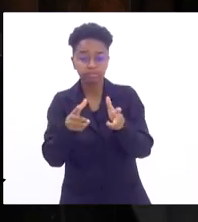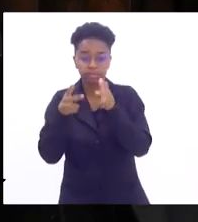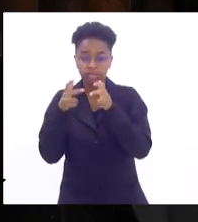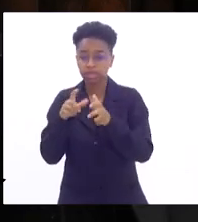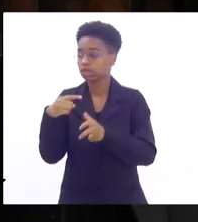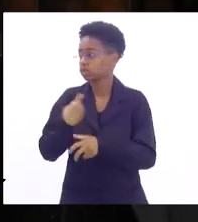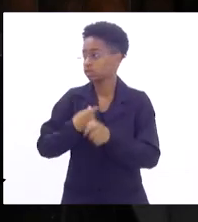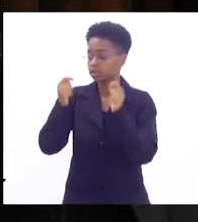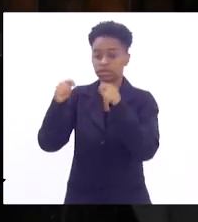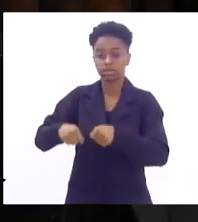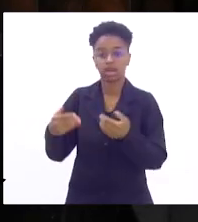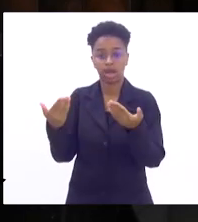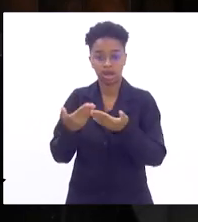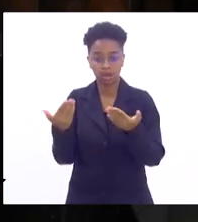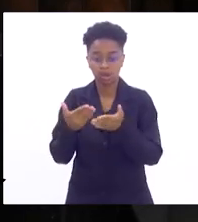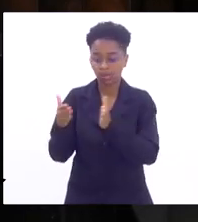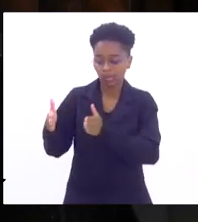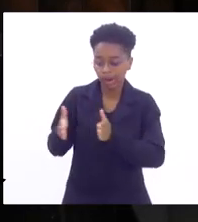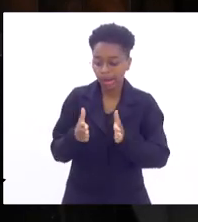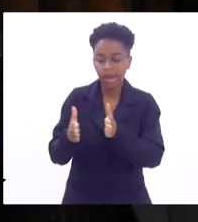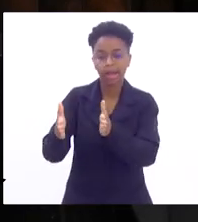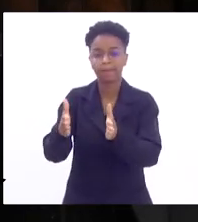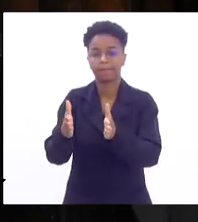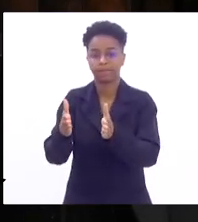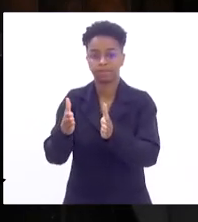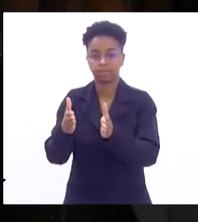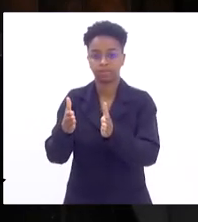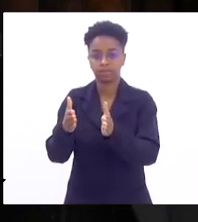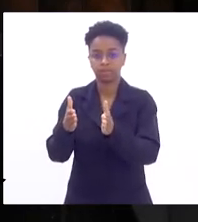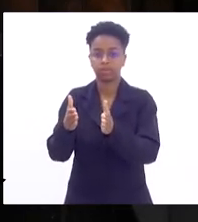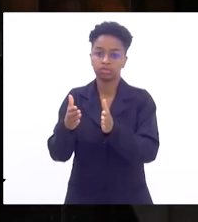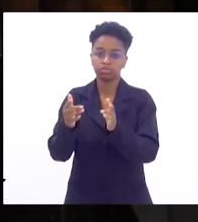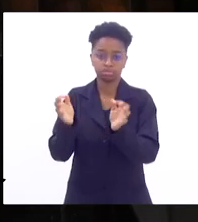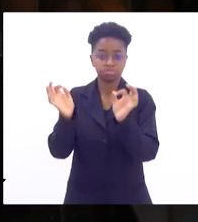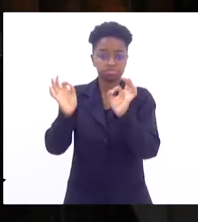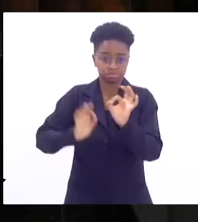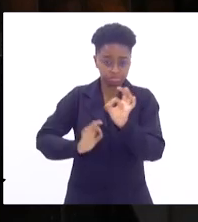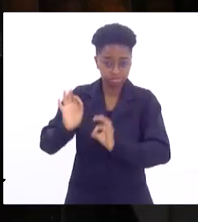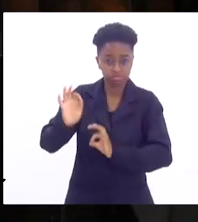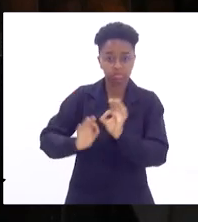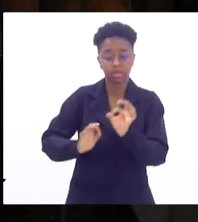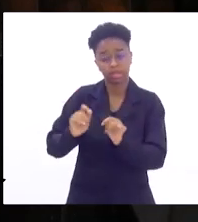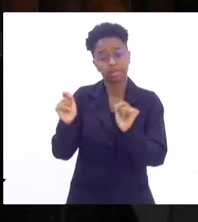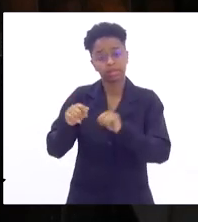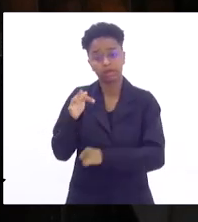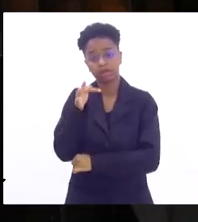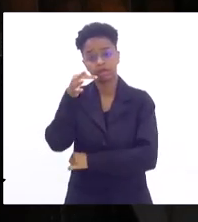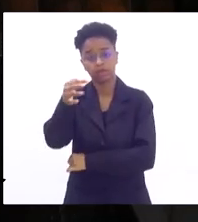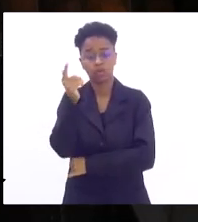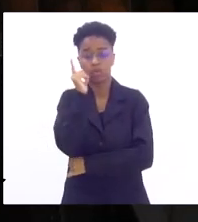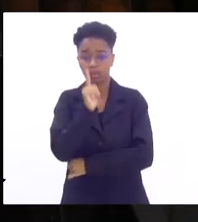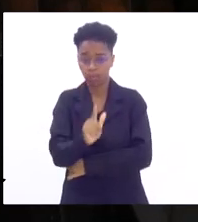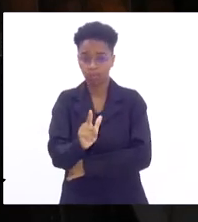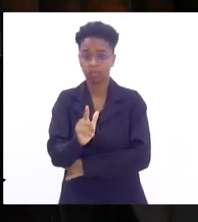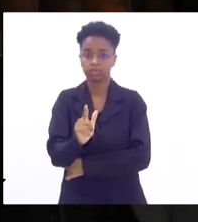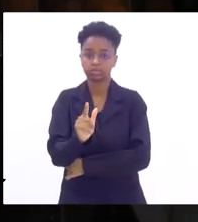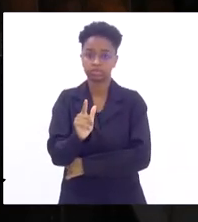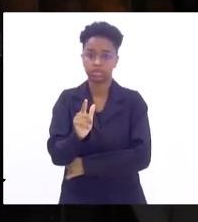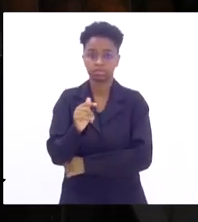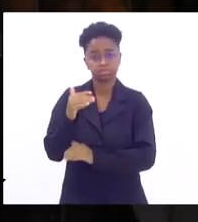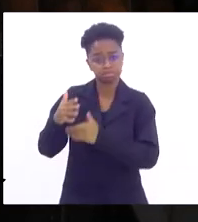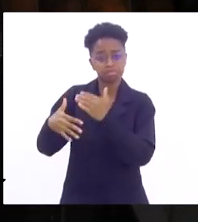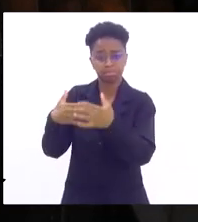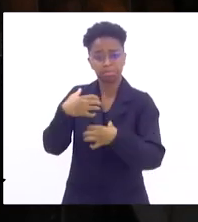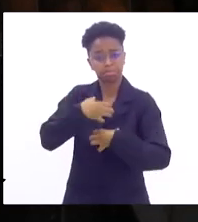tá tomando um caminho bom positivo para um dia a gente chegar ao